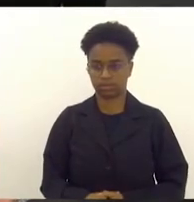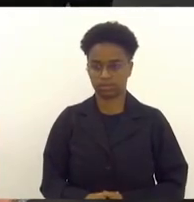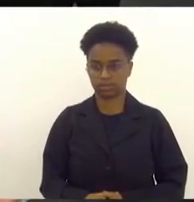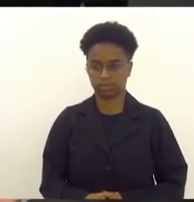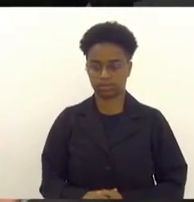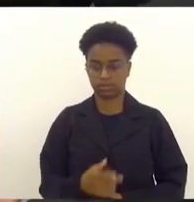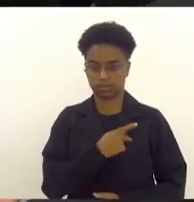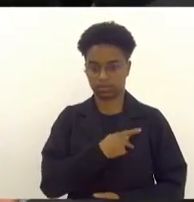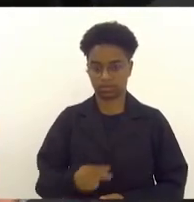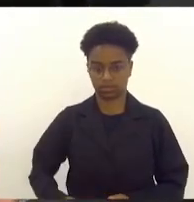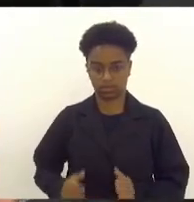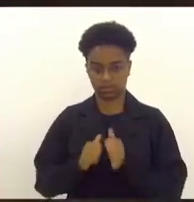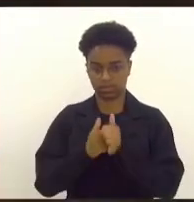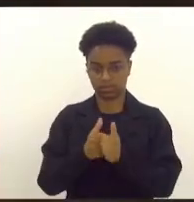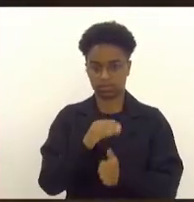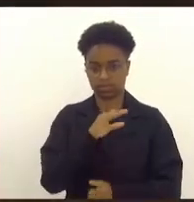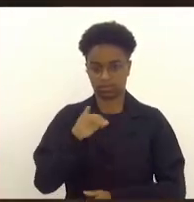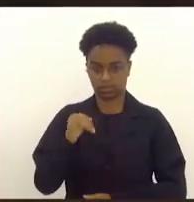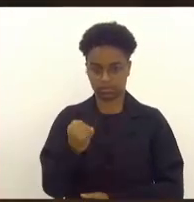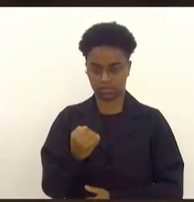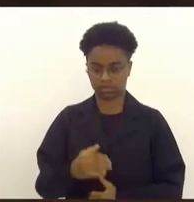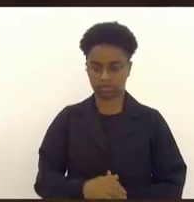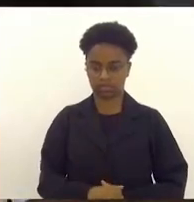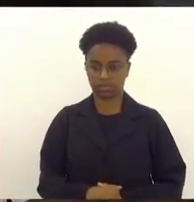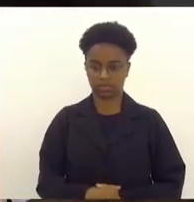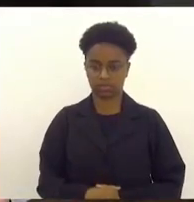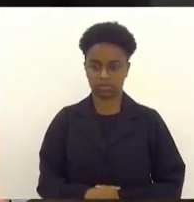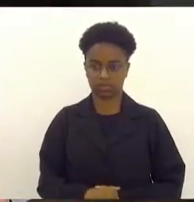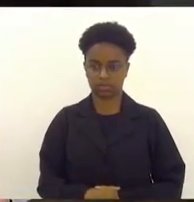Presidente acompanha parecer a ccj